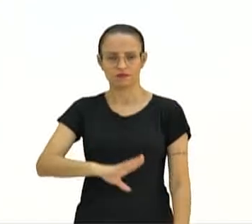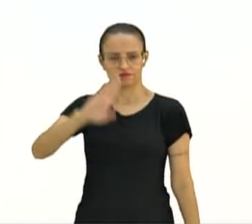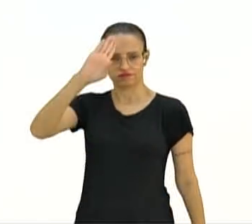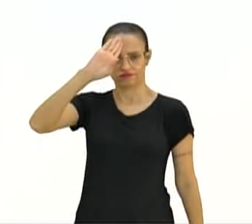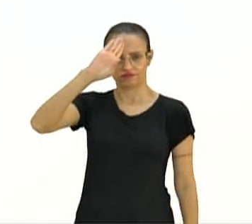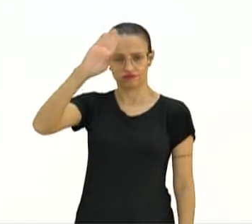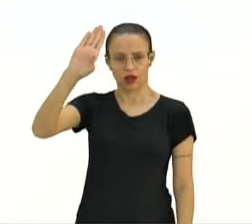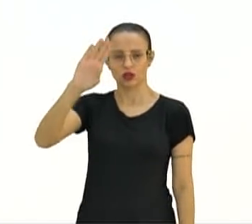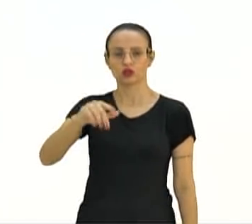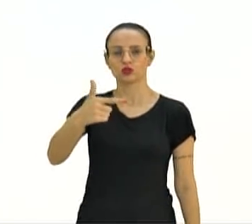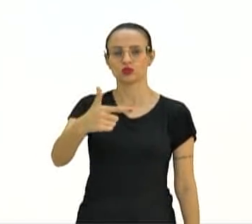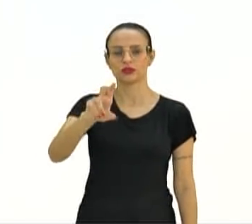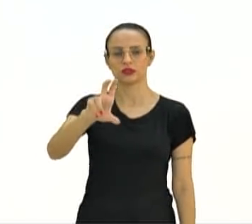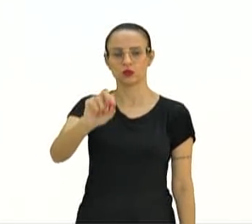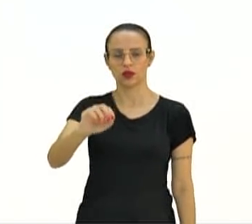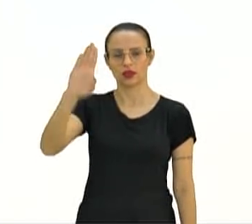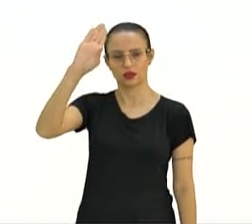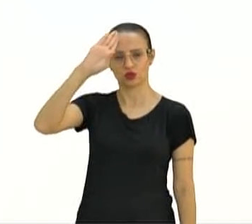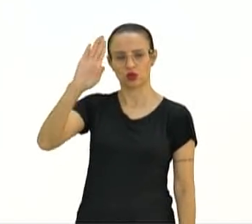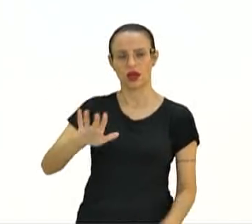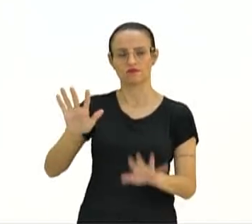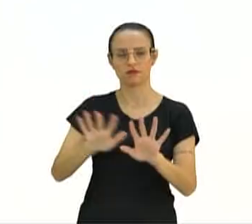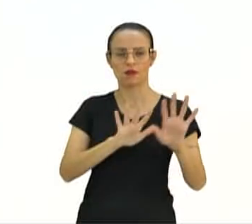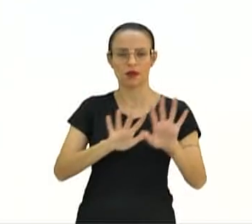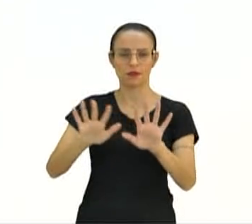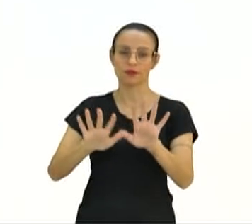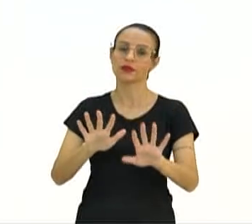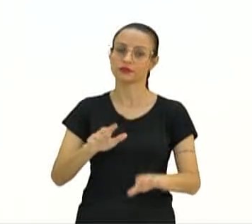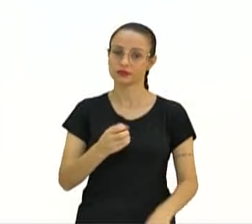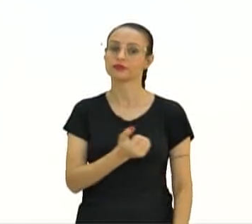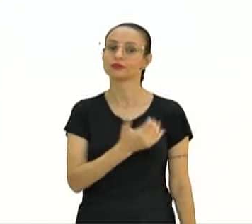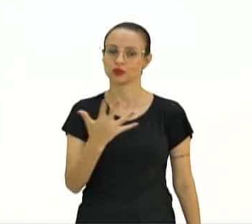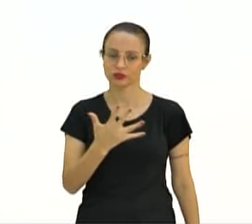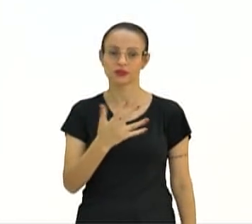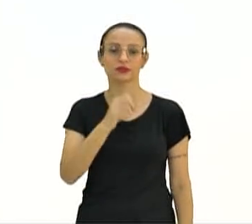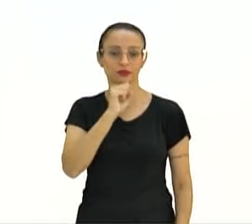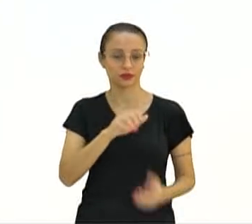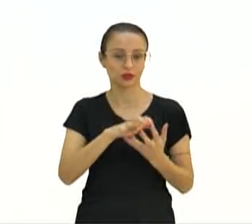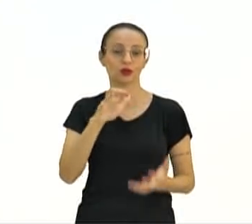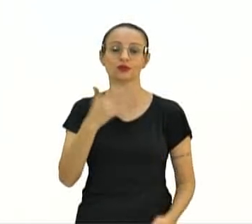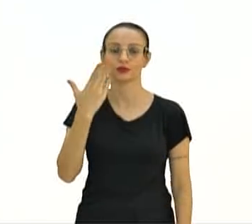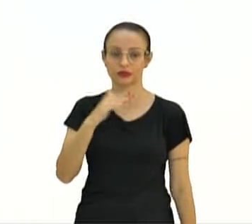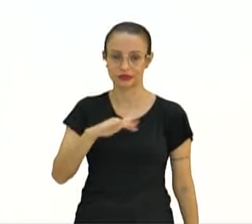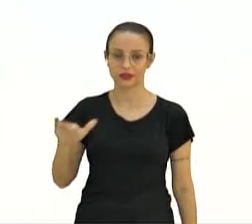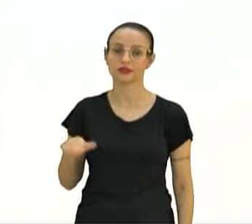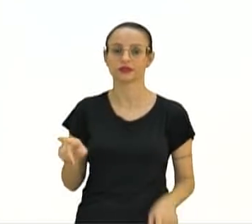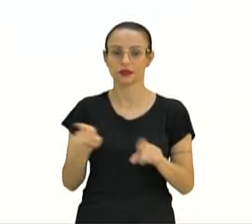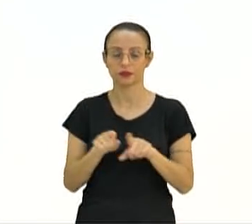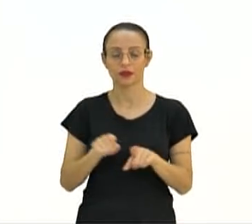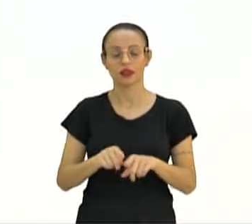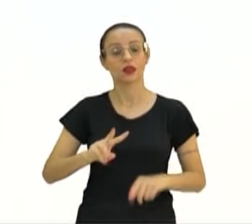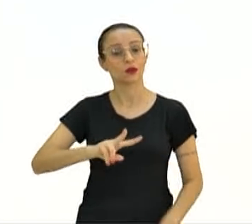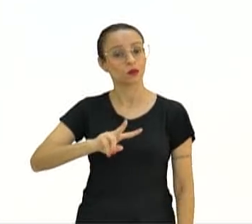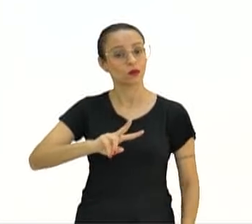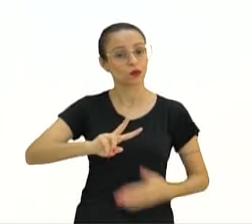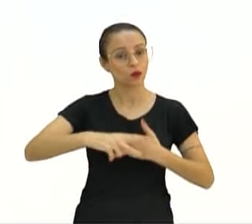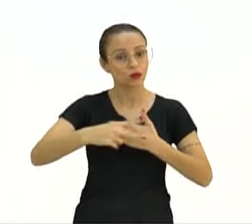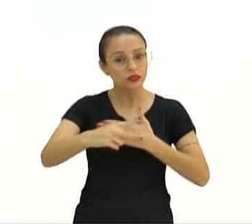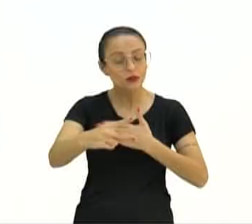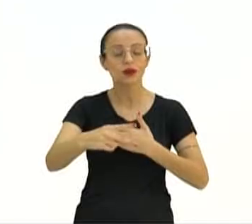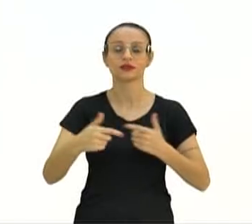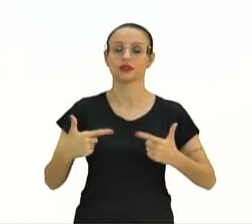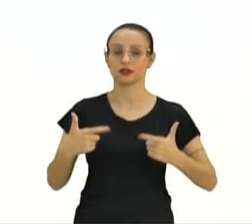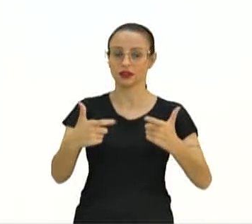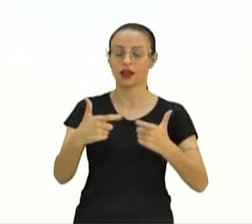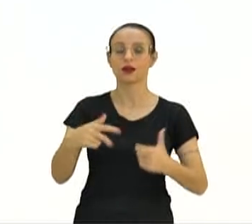250 soldados nessa guerra, gente. Muitos deles idosos e crianças. Uma das consequências da Guerra do Paraguai é o fato